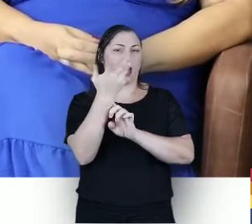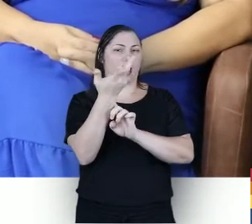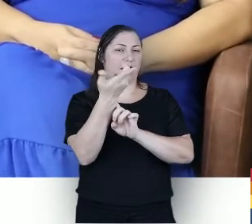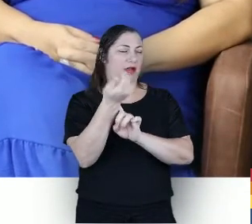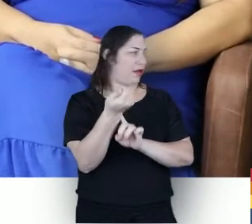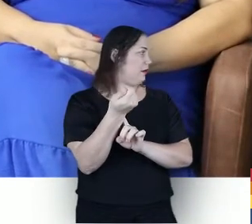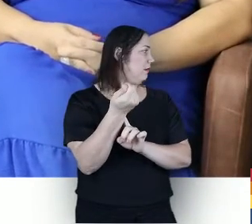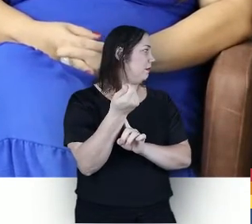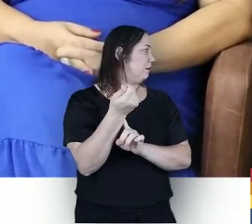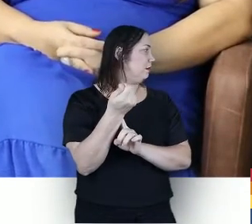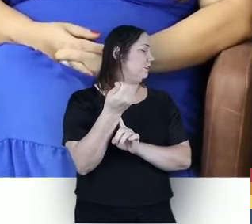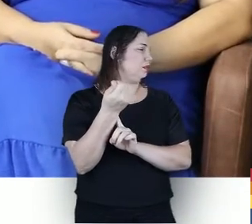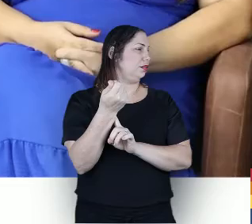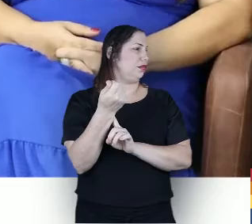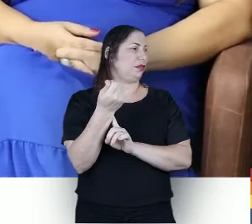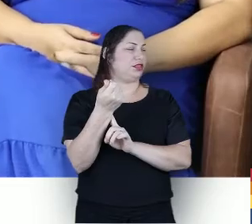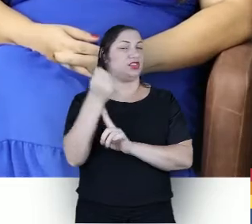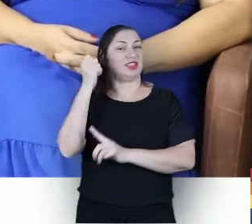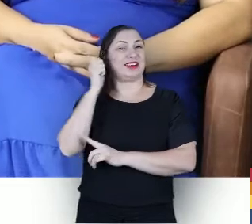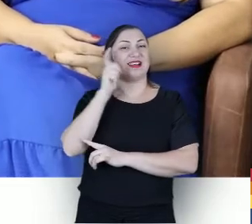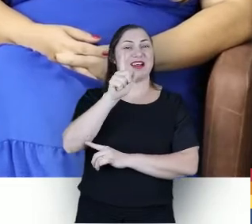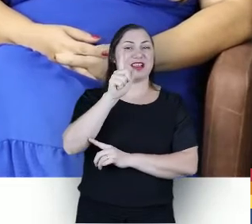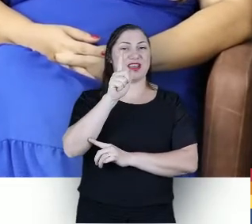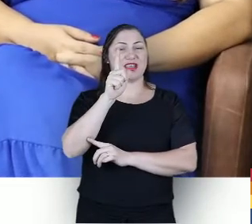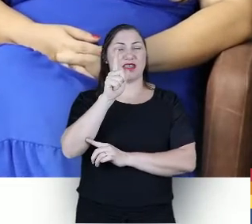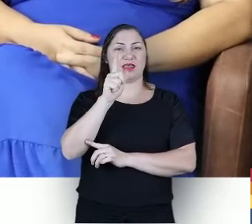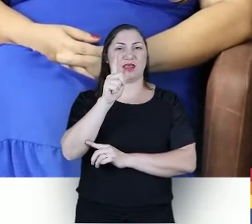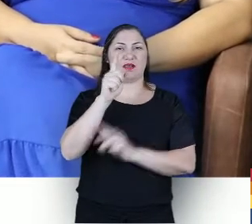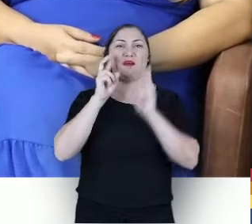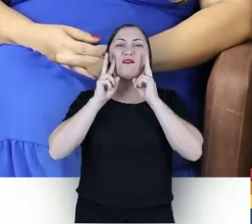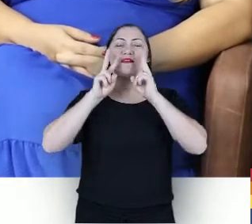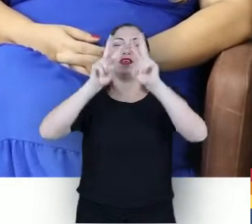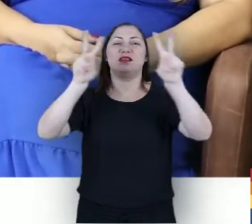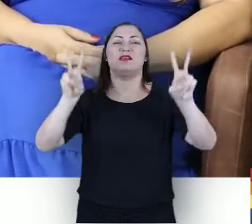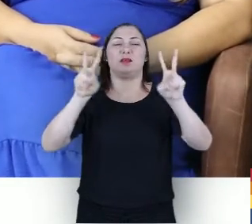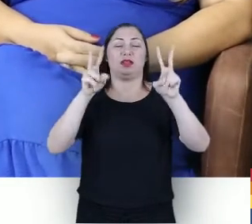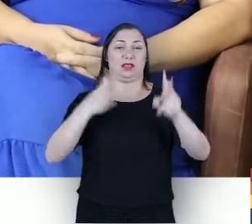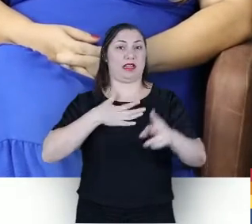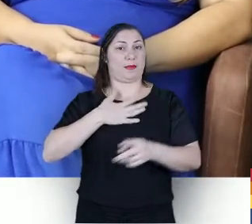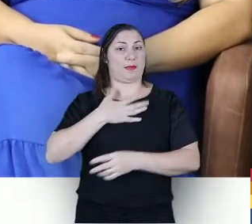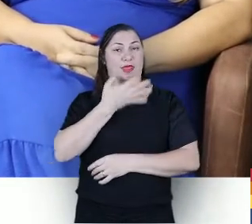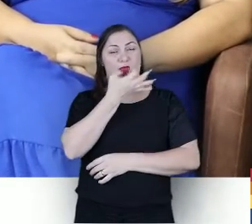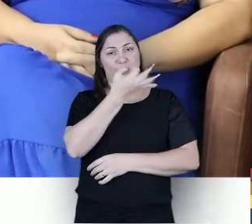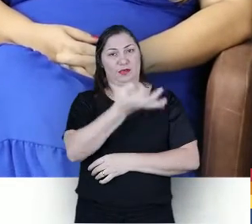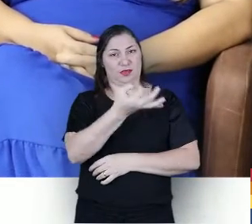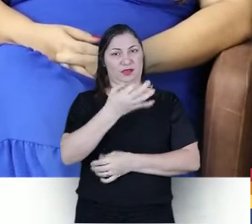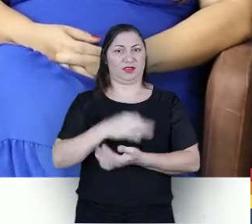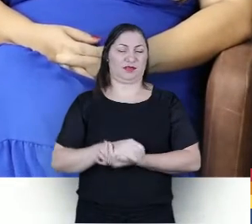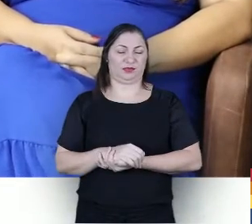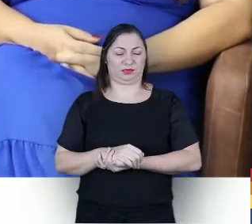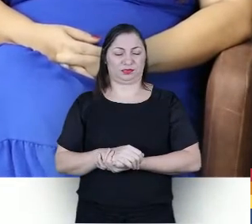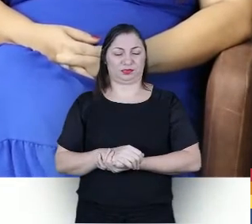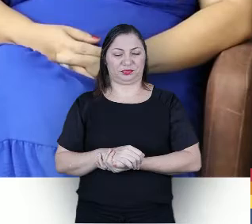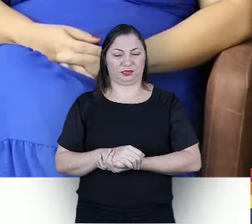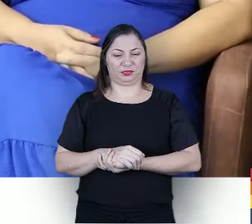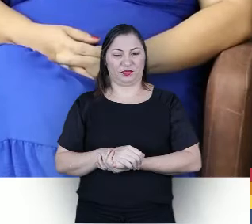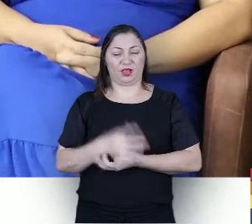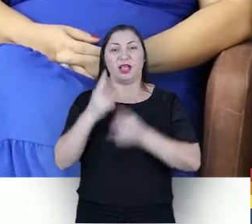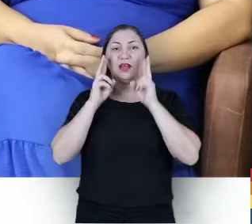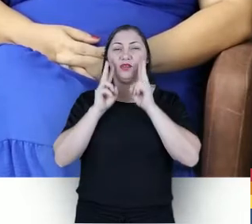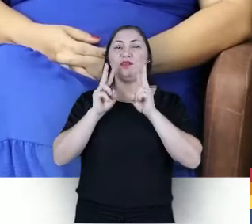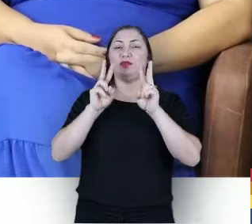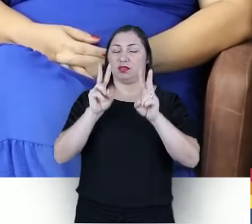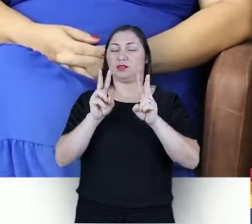arte para os itinerários formativos, eu acredito que nessa reformulação do ensino médio, a arte,